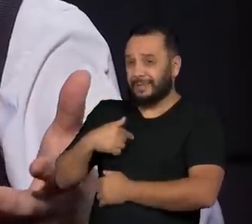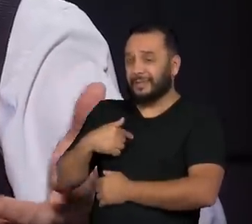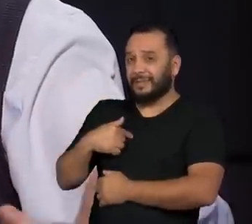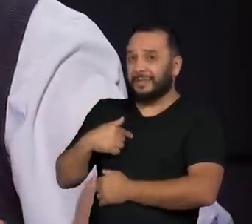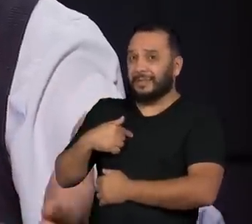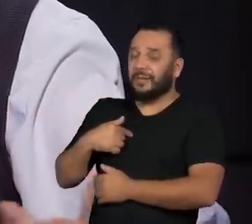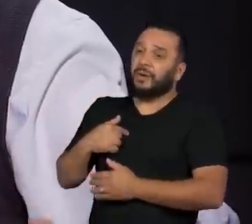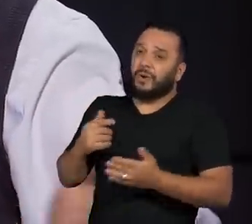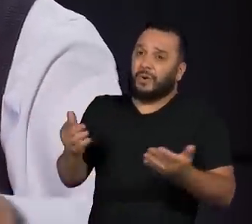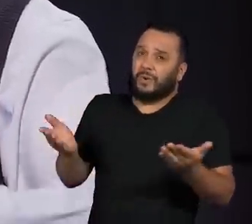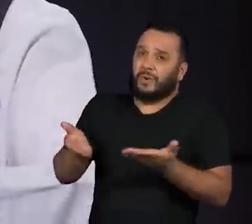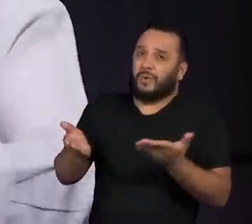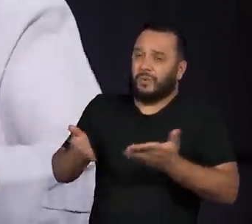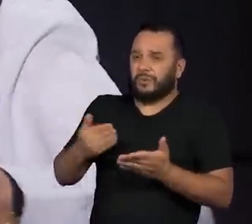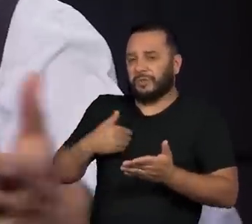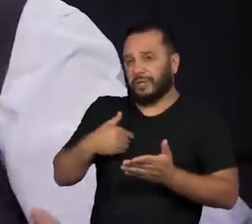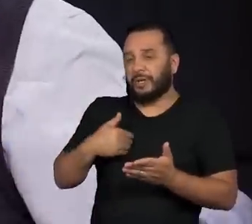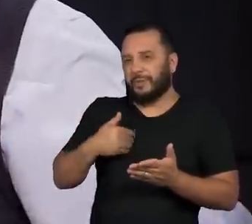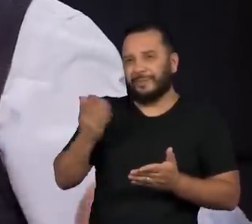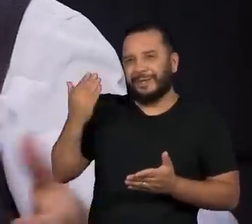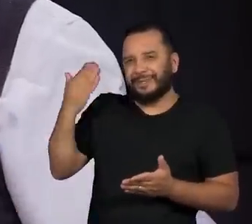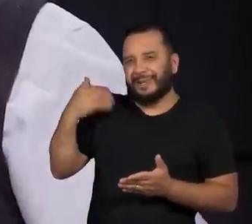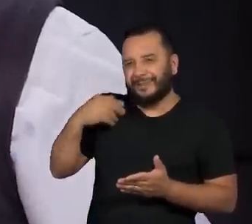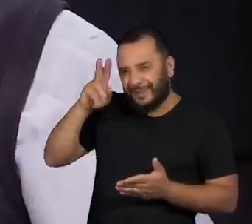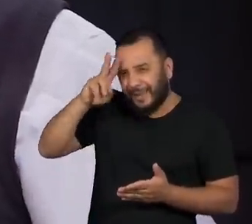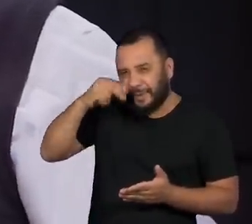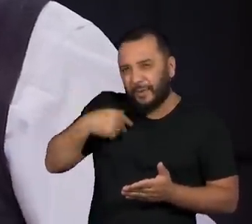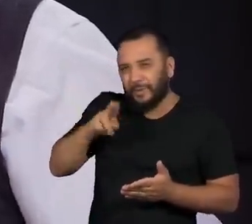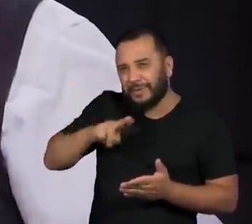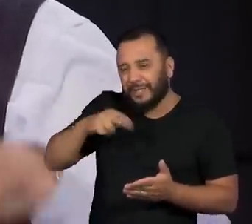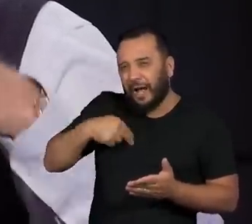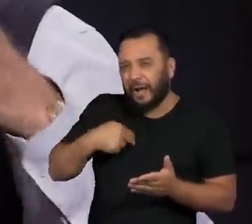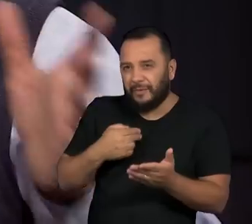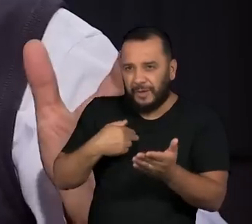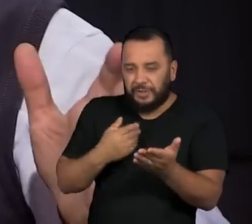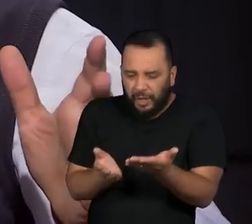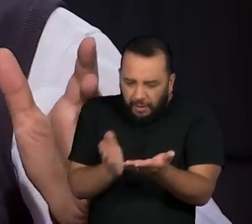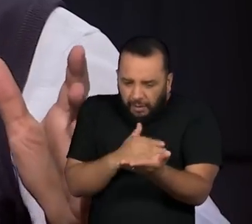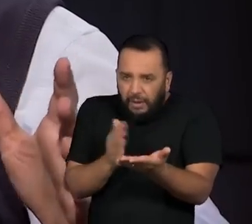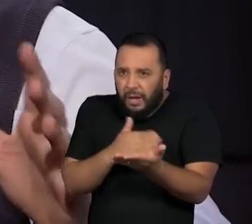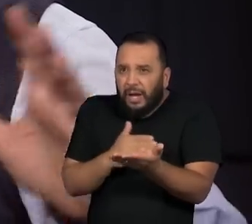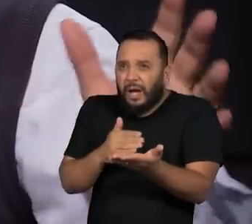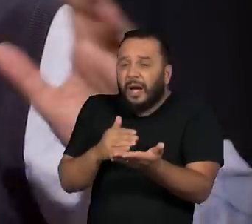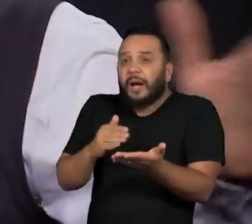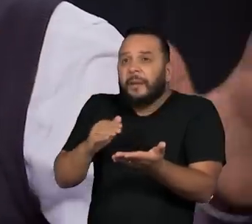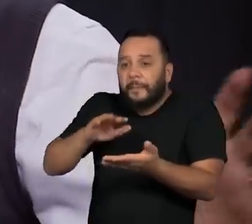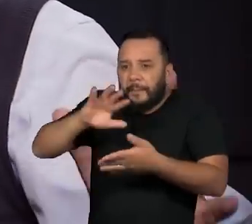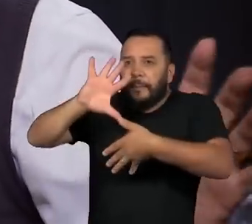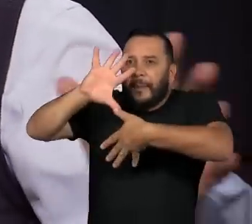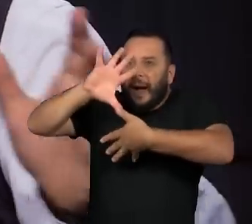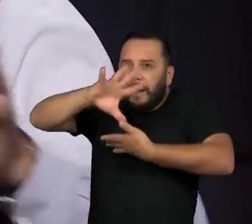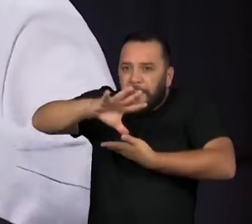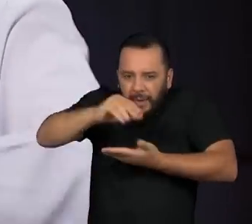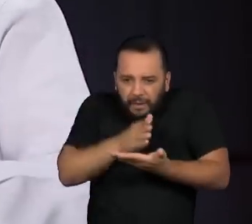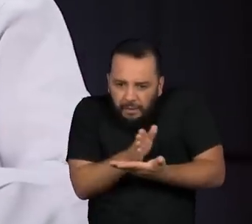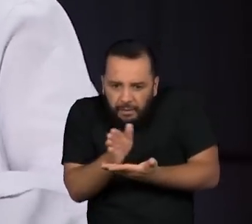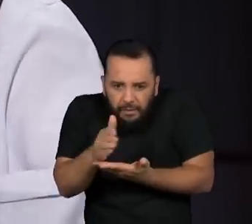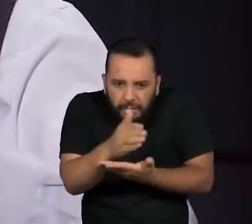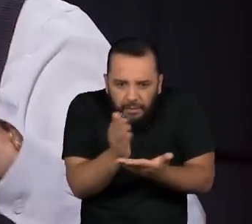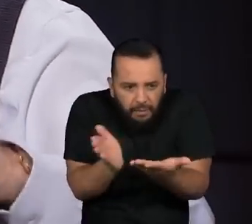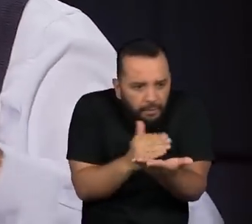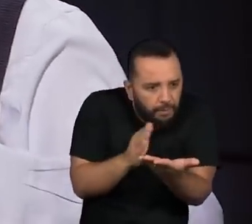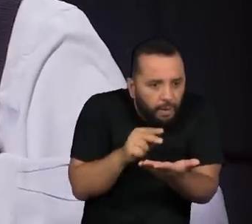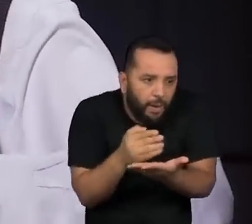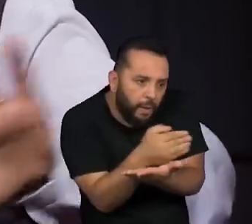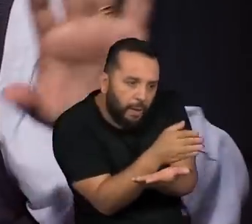eu usava um guia de São Paulo para andar pela rua hoje você usa esses aplicativos você não quer a melhor ideia para onde ele te manda vire à esquerda vira à direita vira